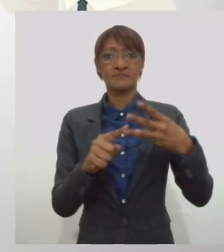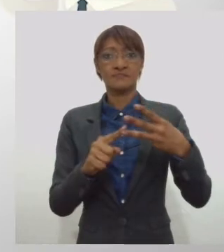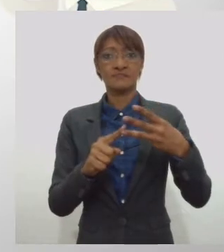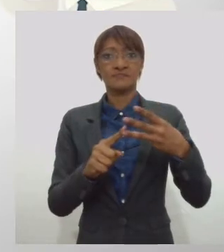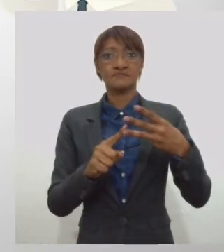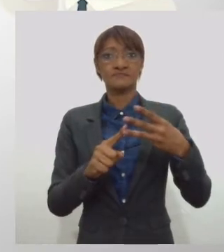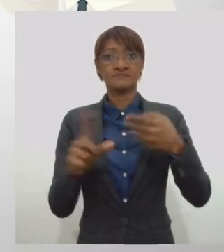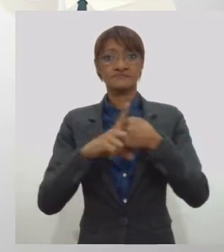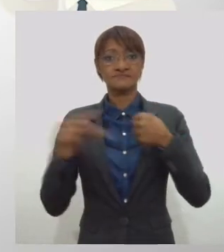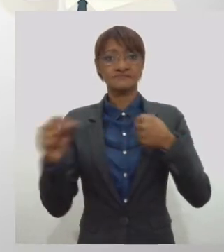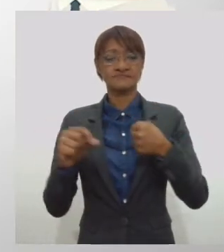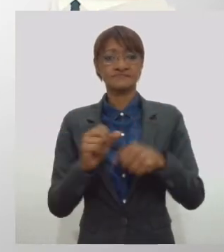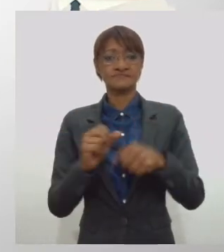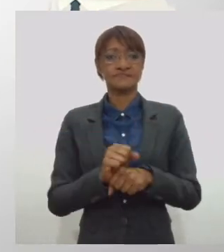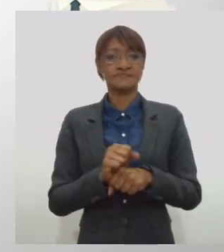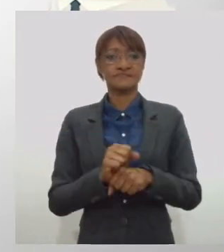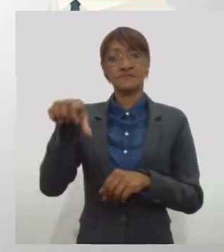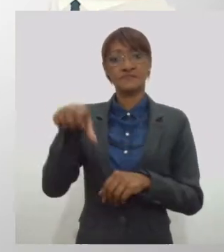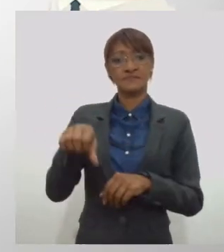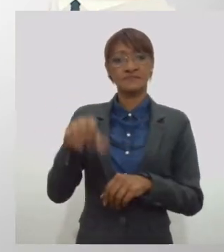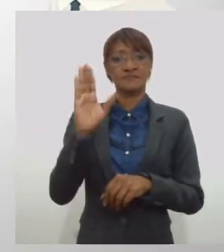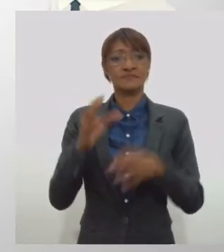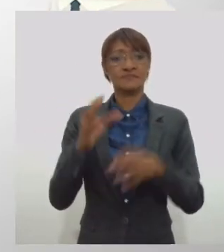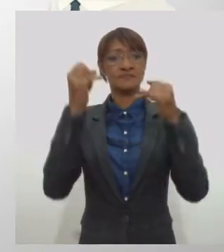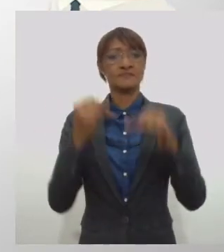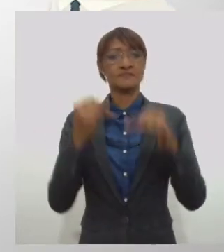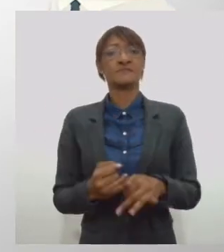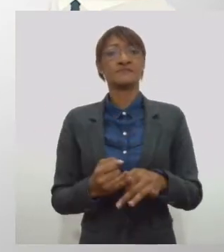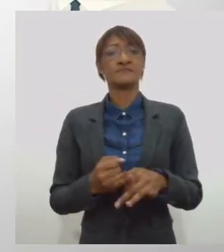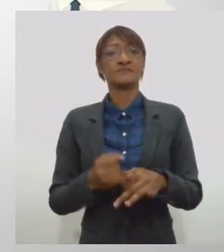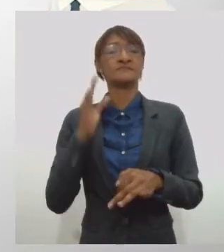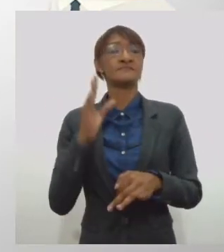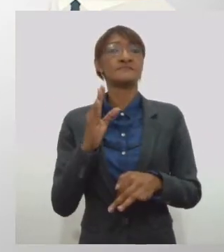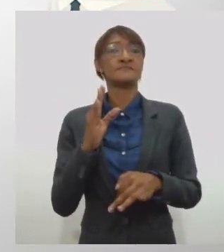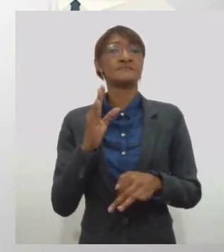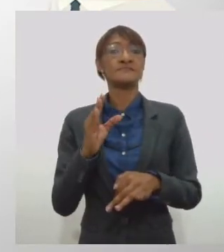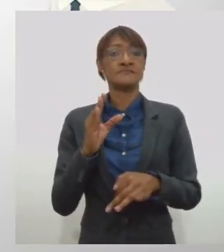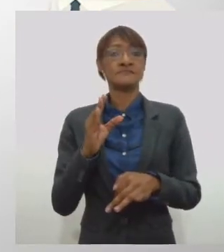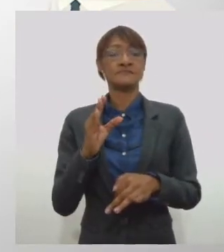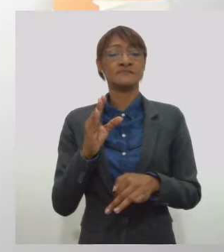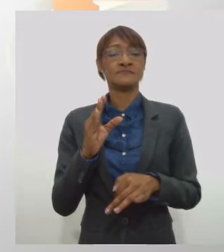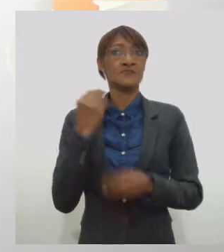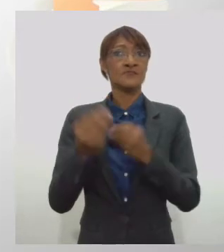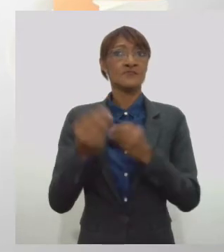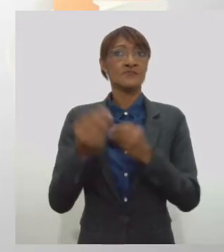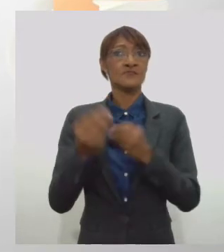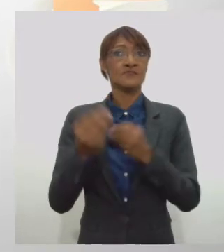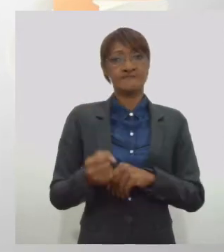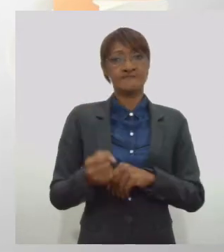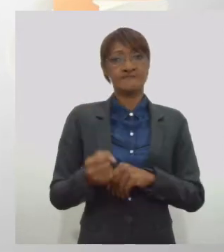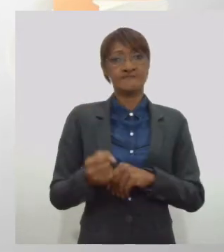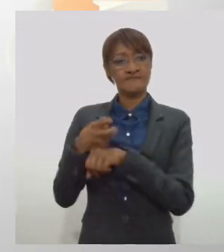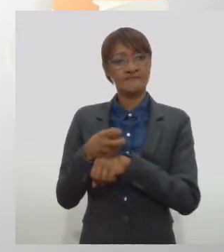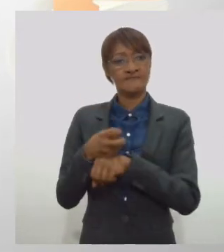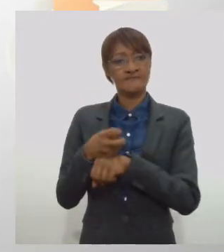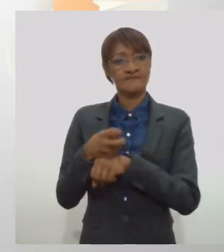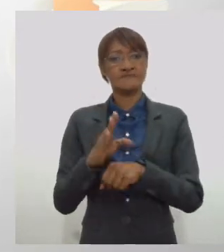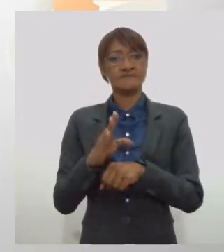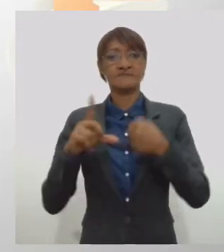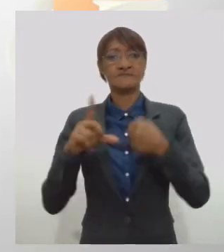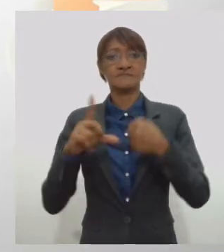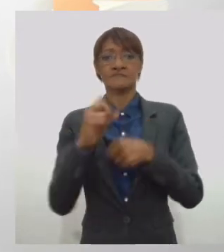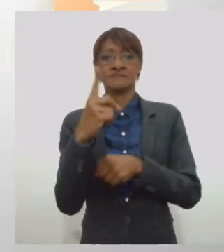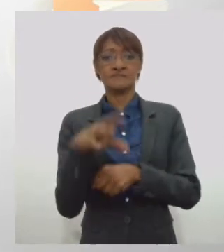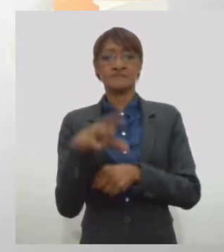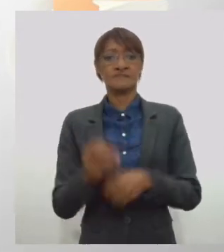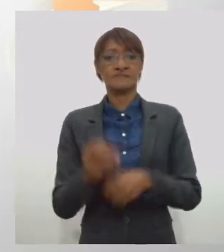improbidade. O artigo 9 fala do enriquecimento ilícito, ou seja, quando a gente recebe uma vantagem que era indevida. O artigo 10 vai falar